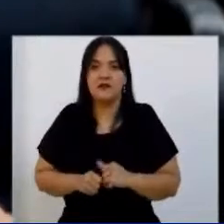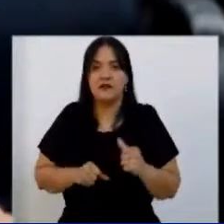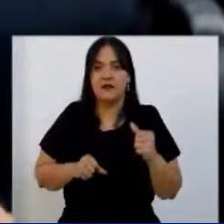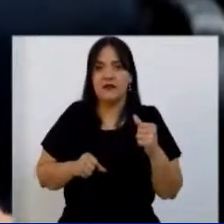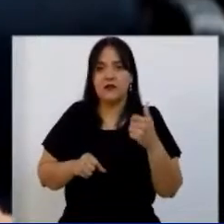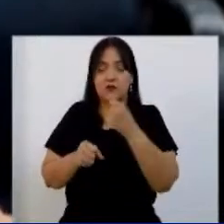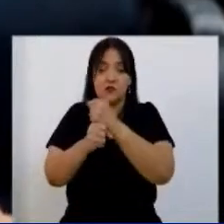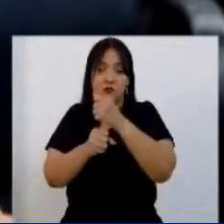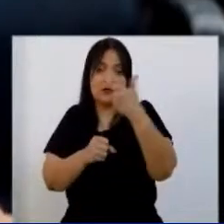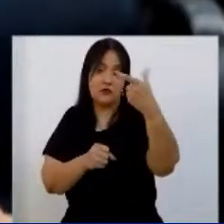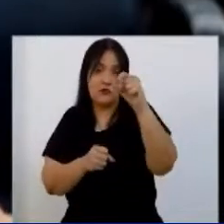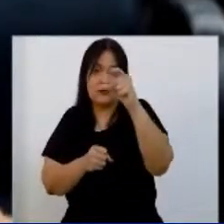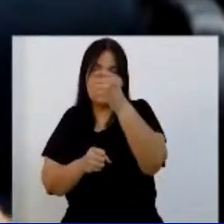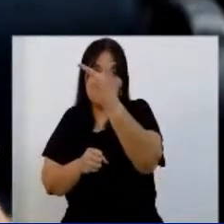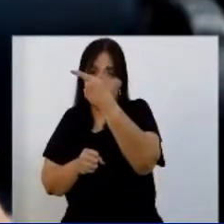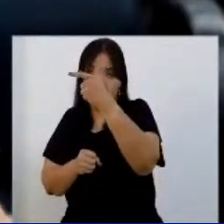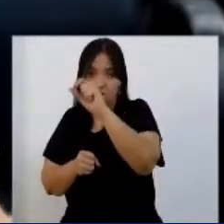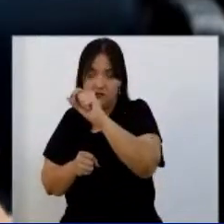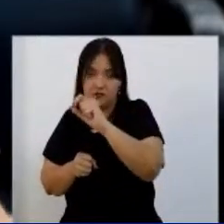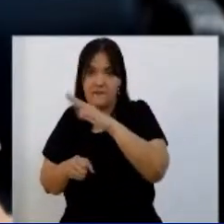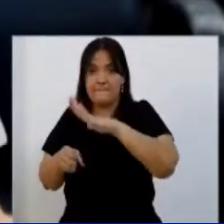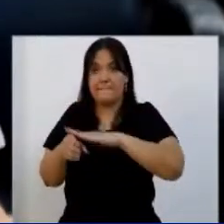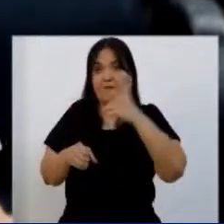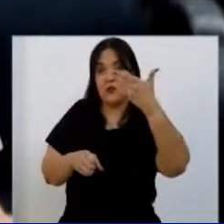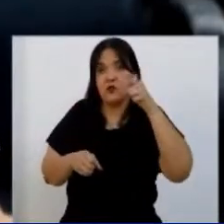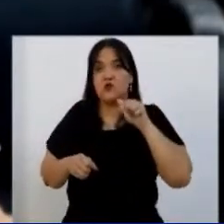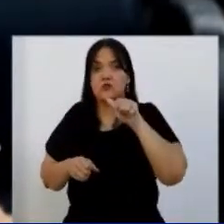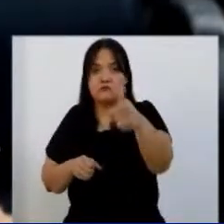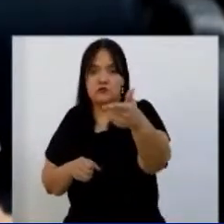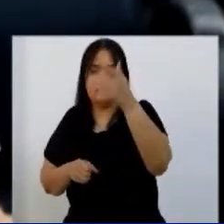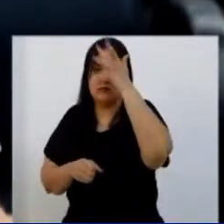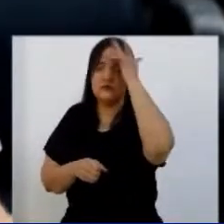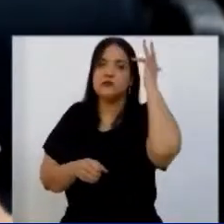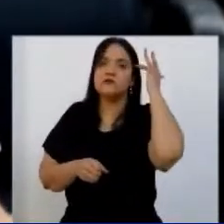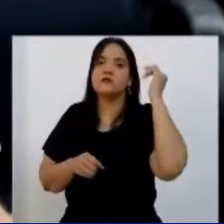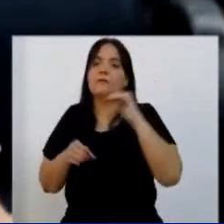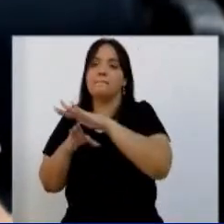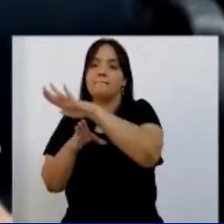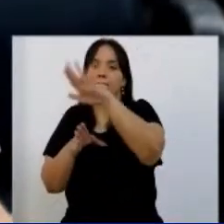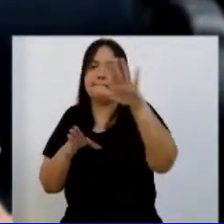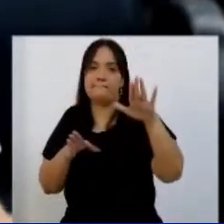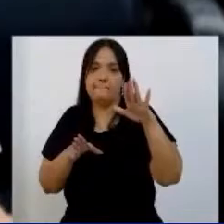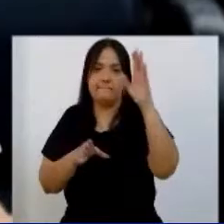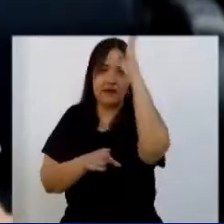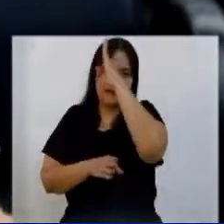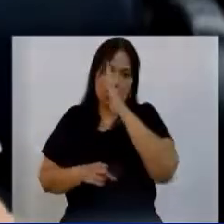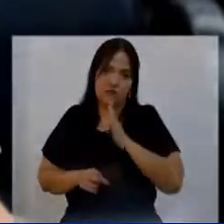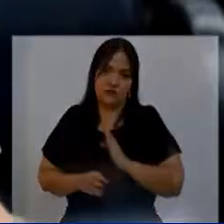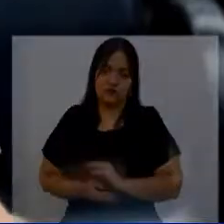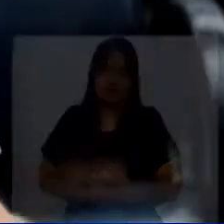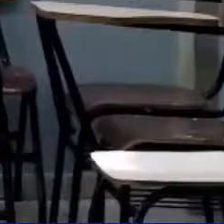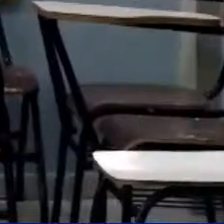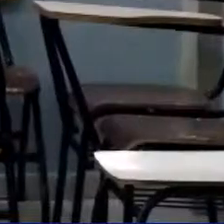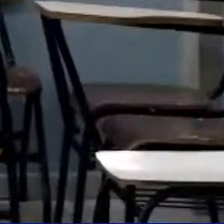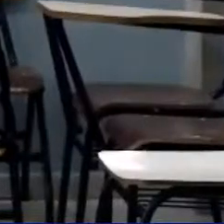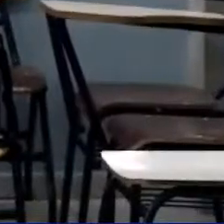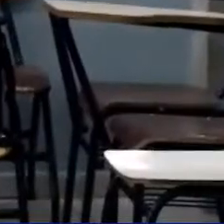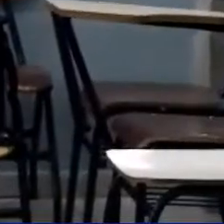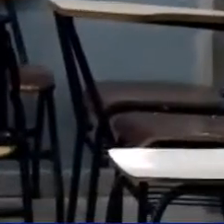simpósio anterior, em 2019, para mais de 2 mil participantes do Brasil e do mundo.